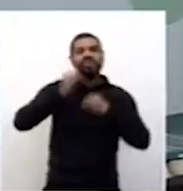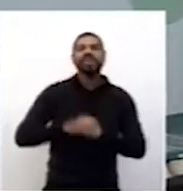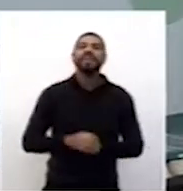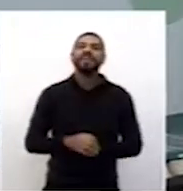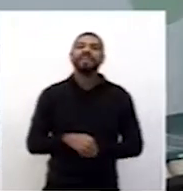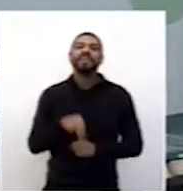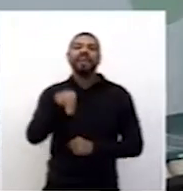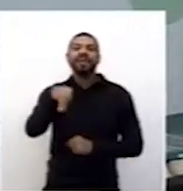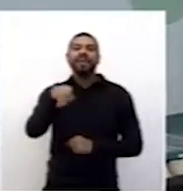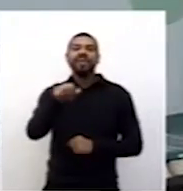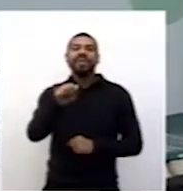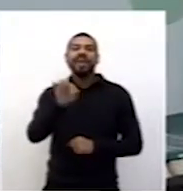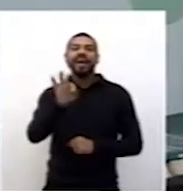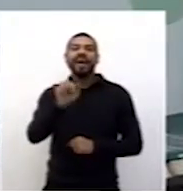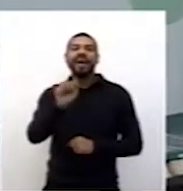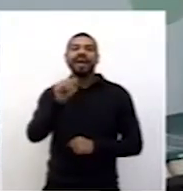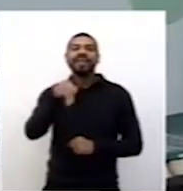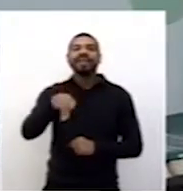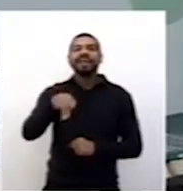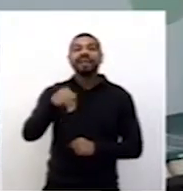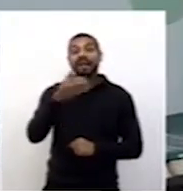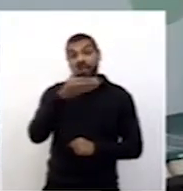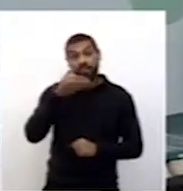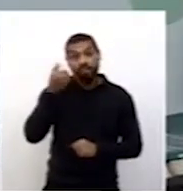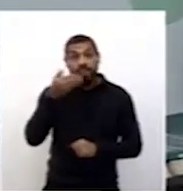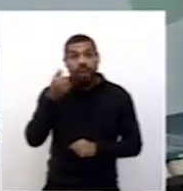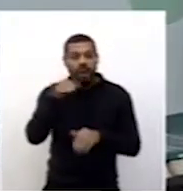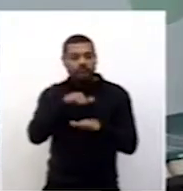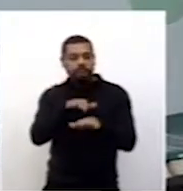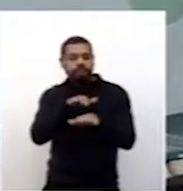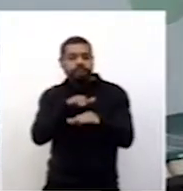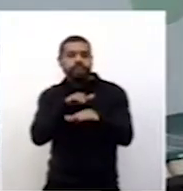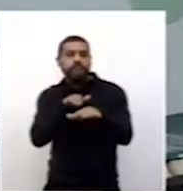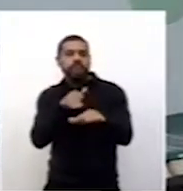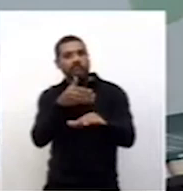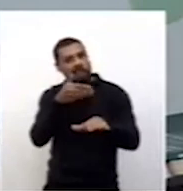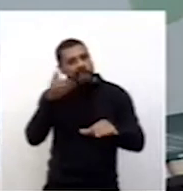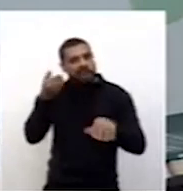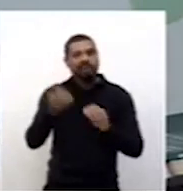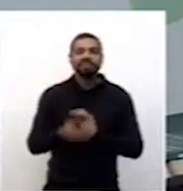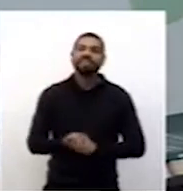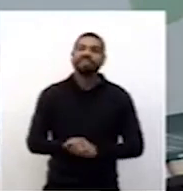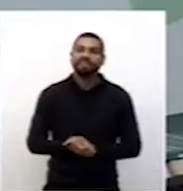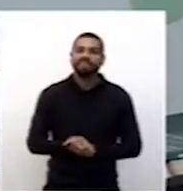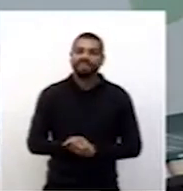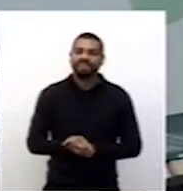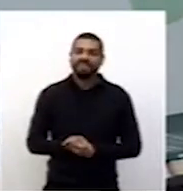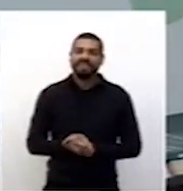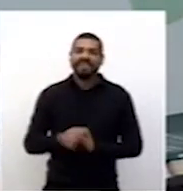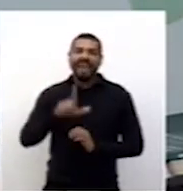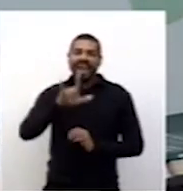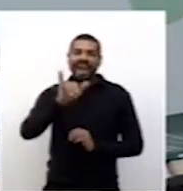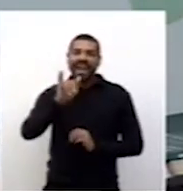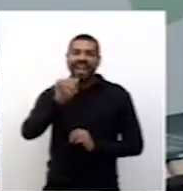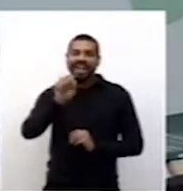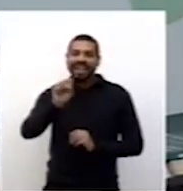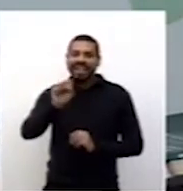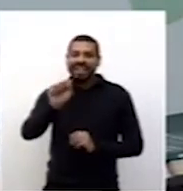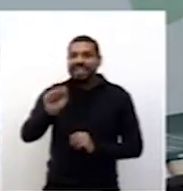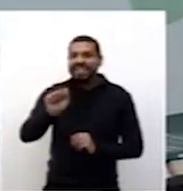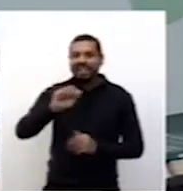dizendo que é importante melhorar o tráfego de carros. A Liz está dizendo que cars, motorbikes,